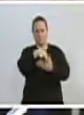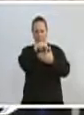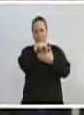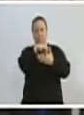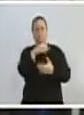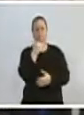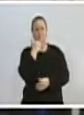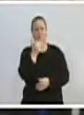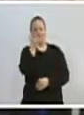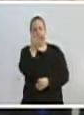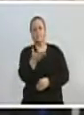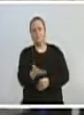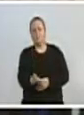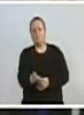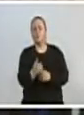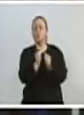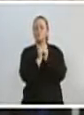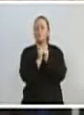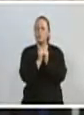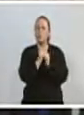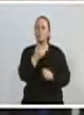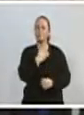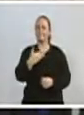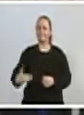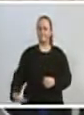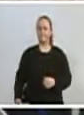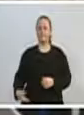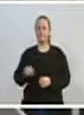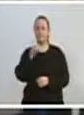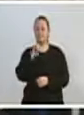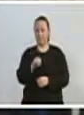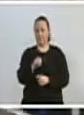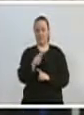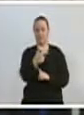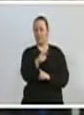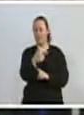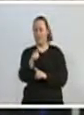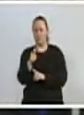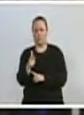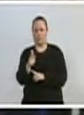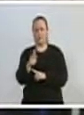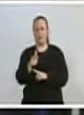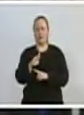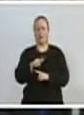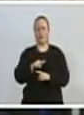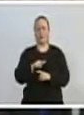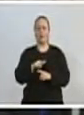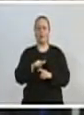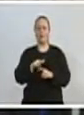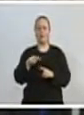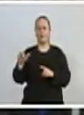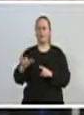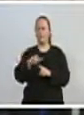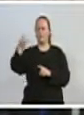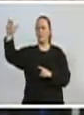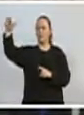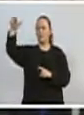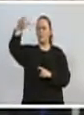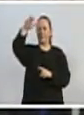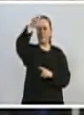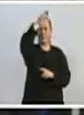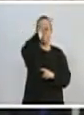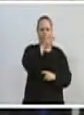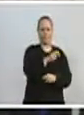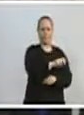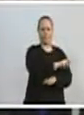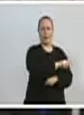pedir para que V. Exª encaminhe junto ao governo, para que se não tem condições de fazer passagens elevadas, tantas quantas já estão solicitadas, mas